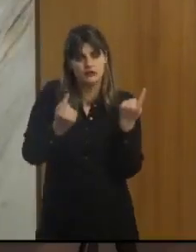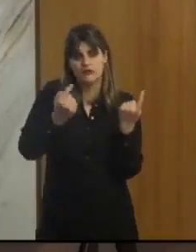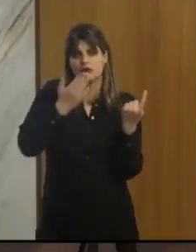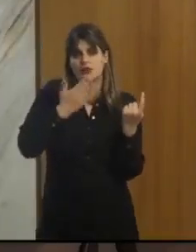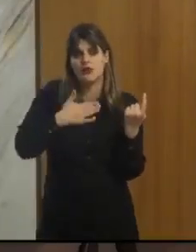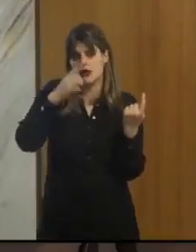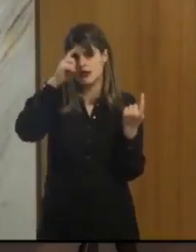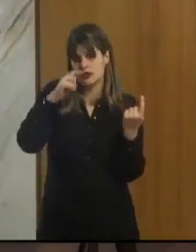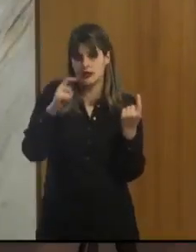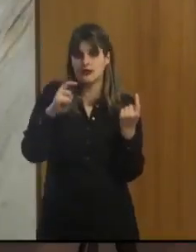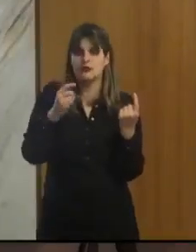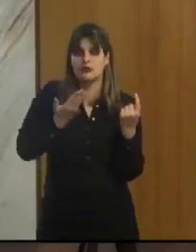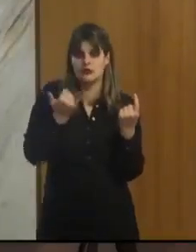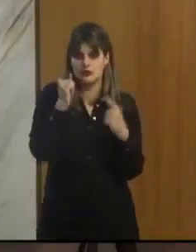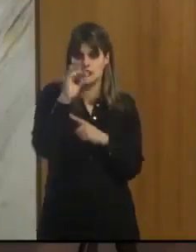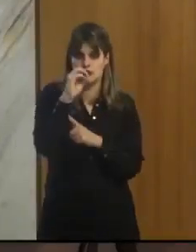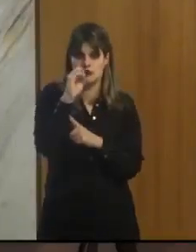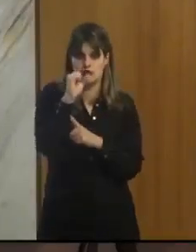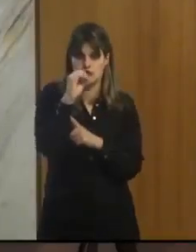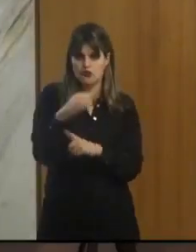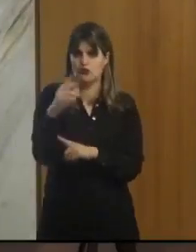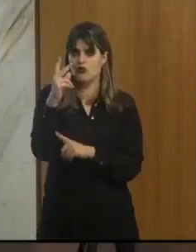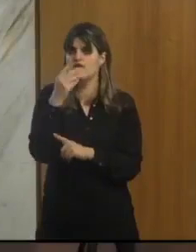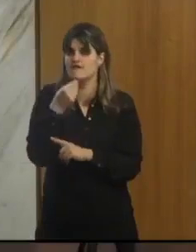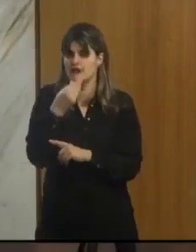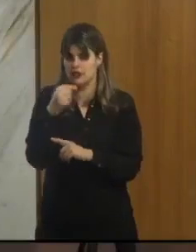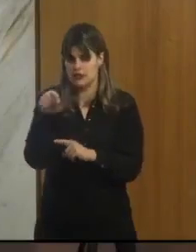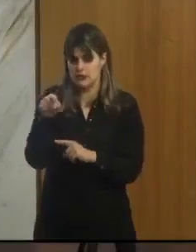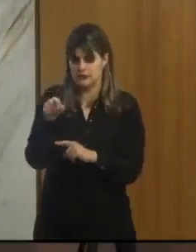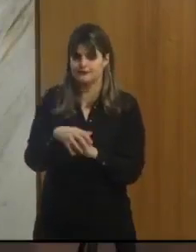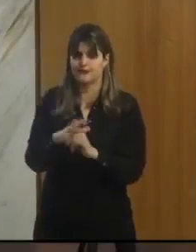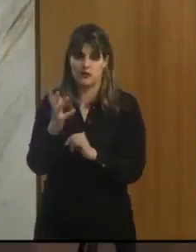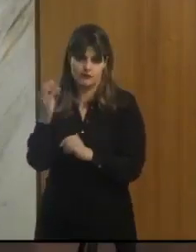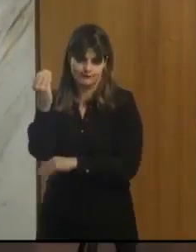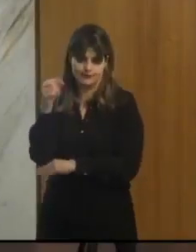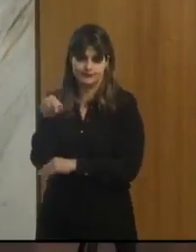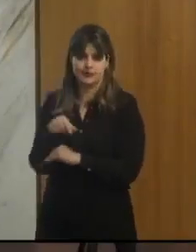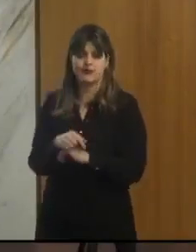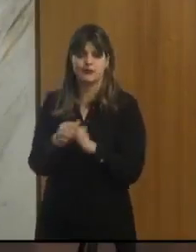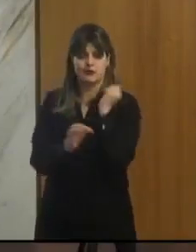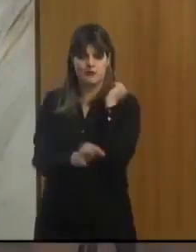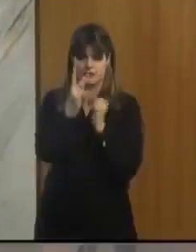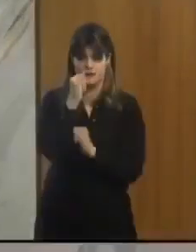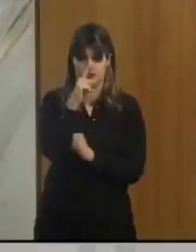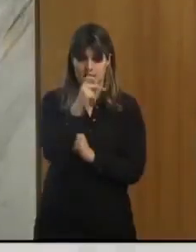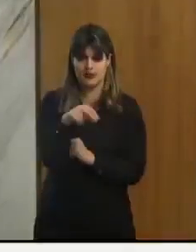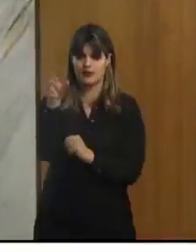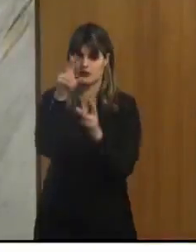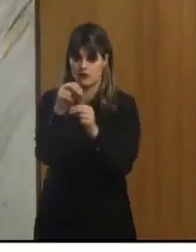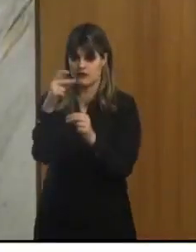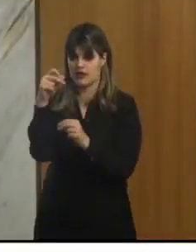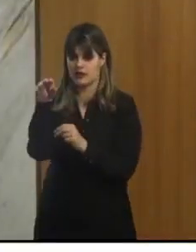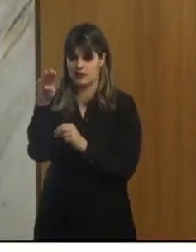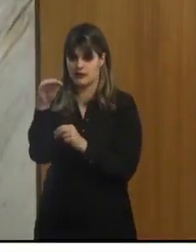a oficina de Diogo Velho desta Nossa Senhora de Finisterre. Depois, ainda em Vila Nova de Anços, nós temos aqui